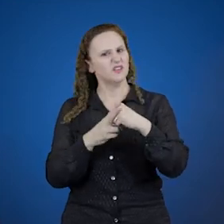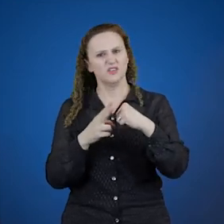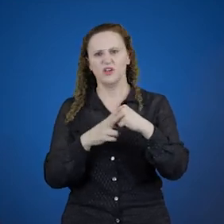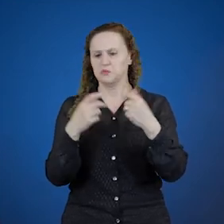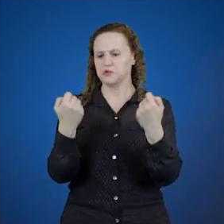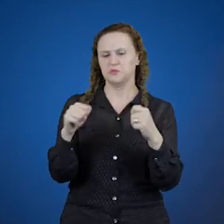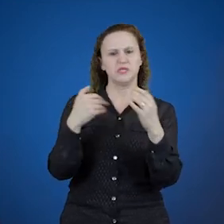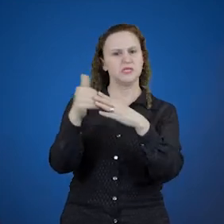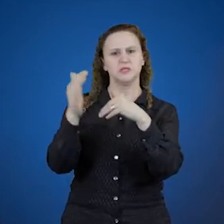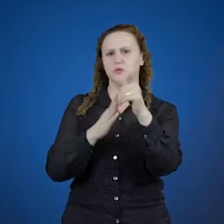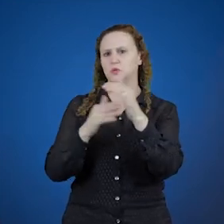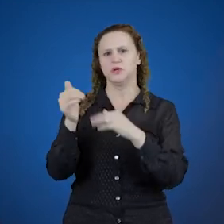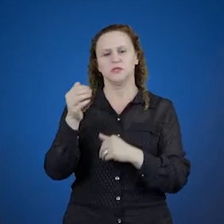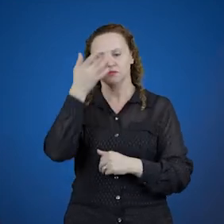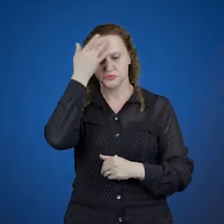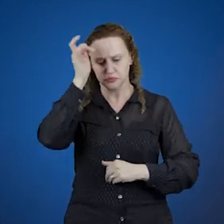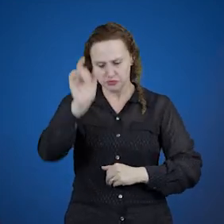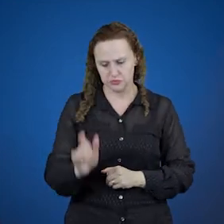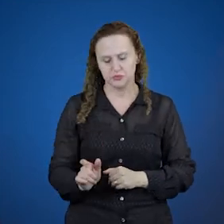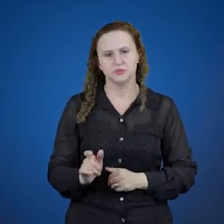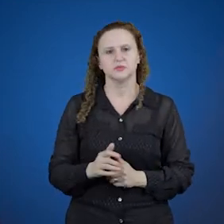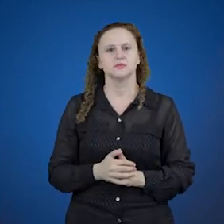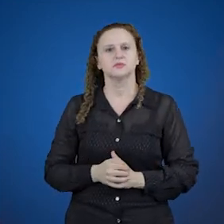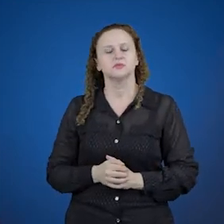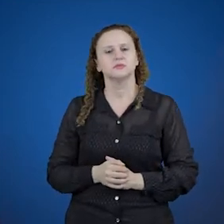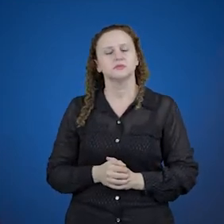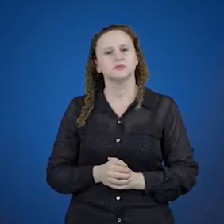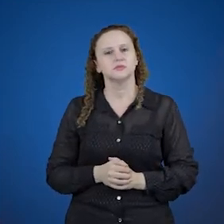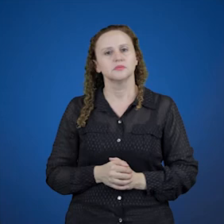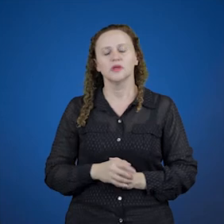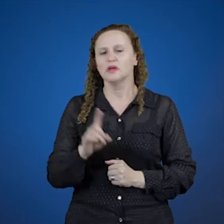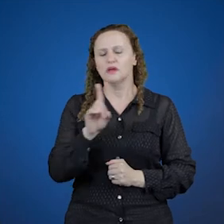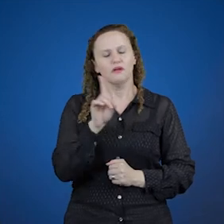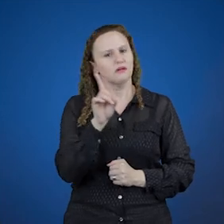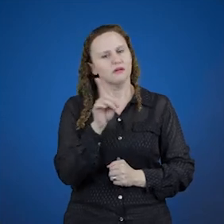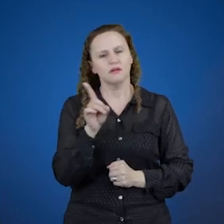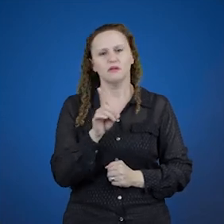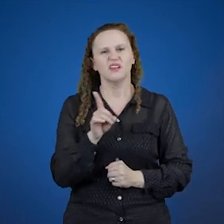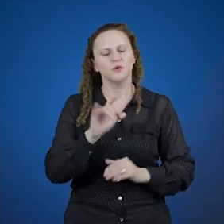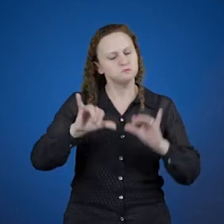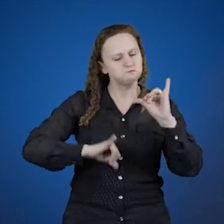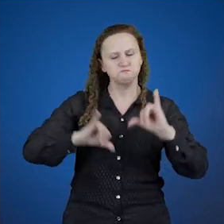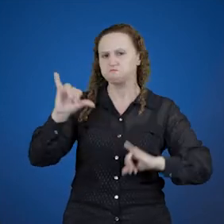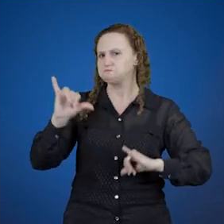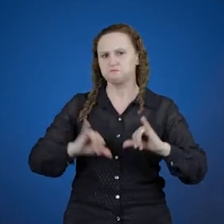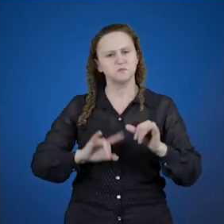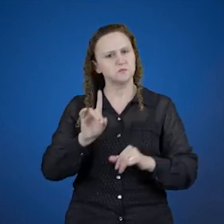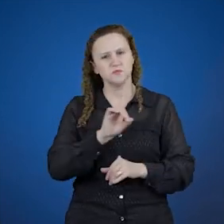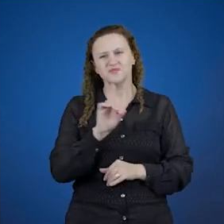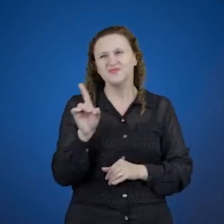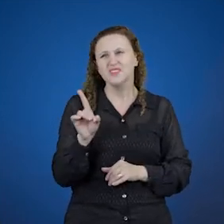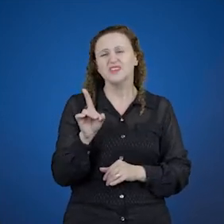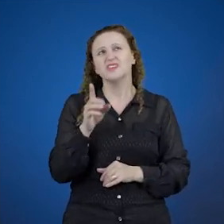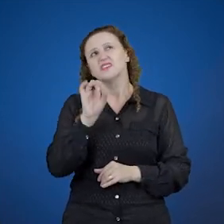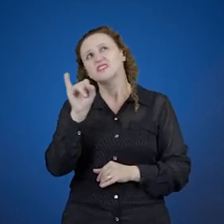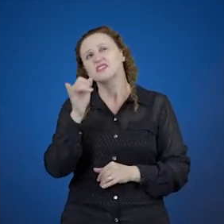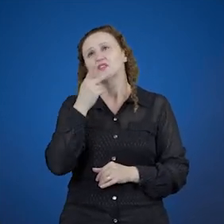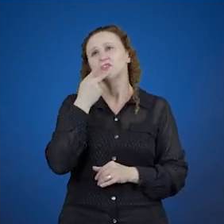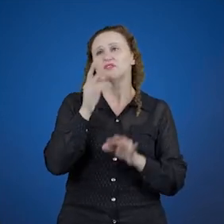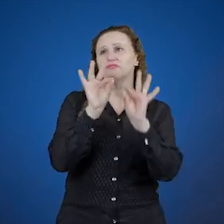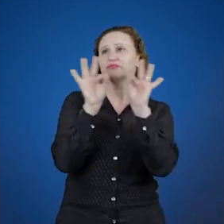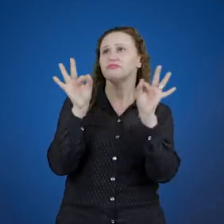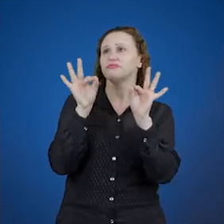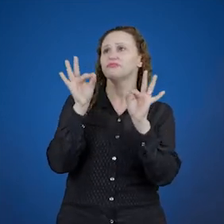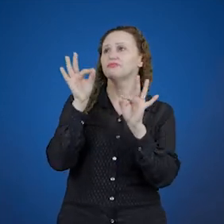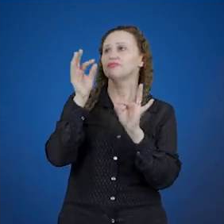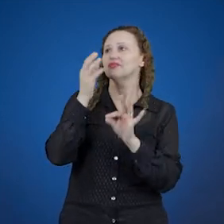implica nenhuma ação praticada pelo sujeito o Enem sofrida pelo sujeito se eu